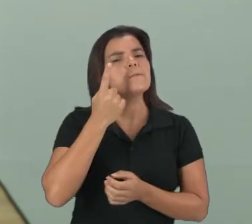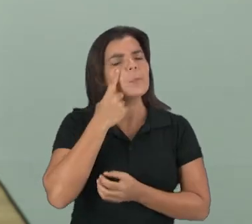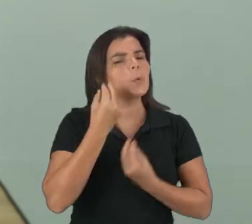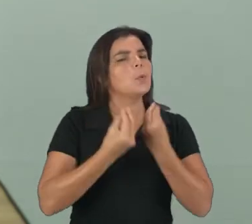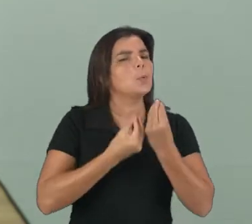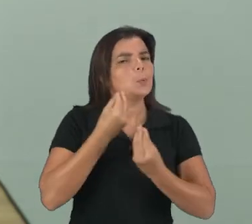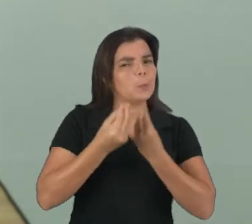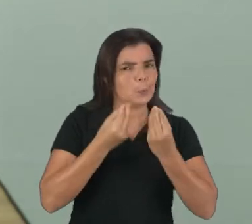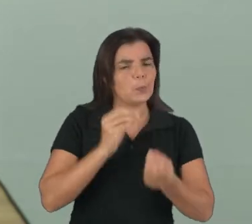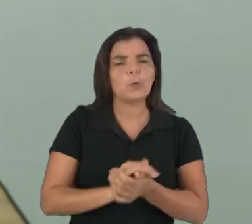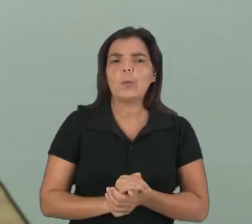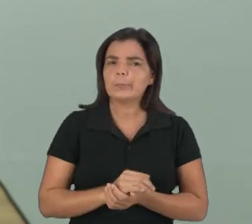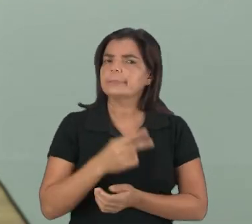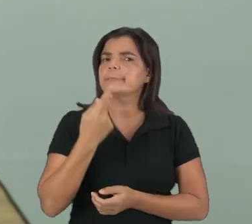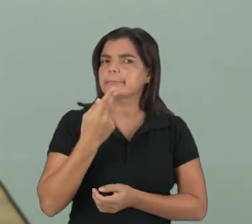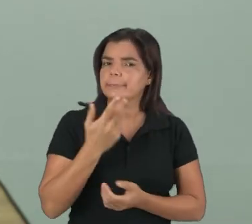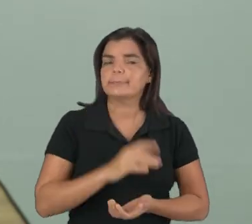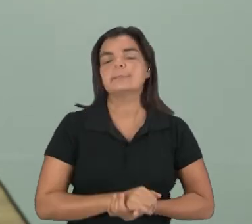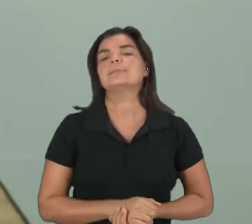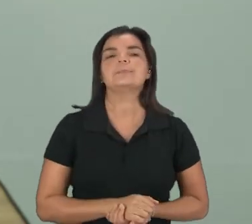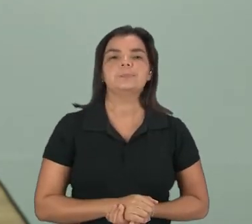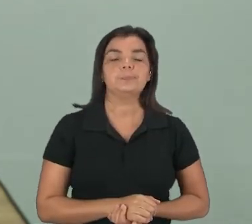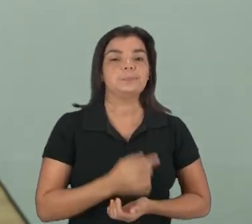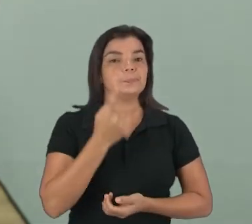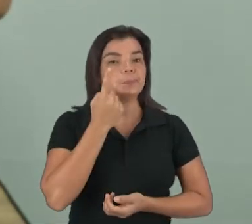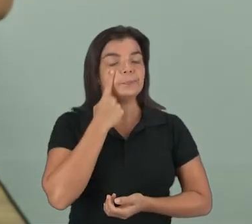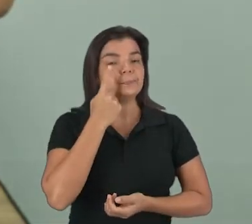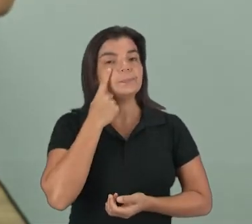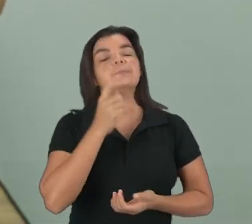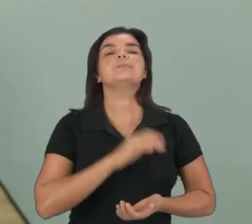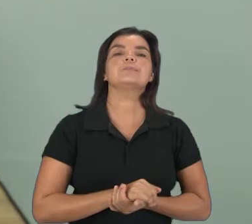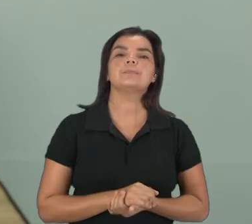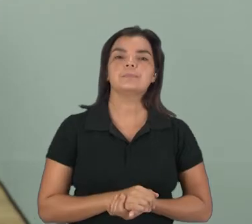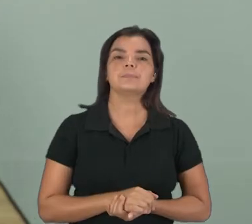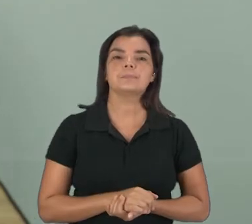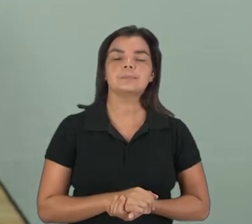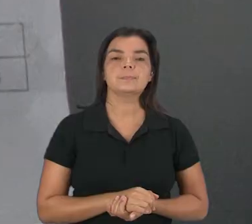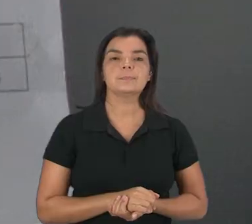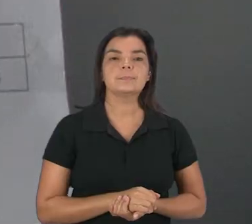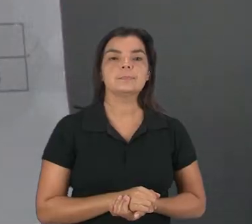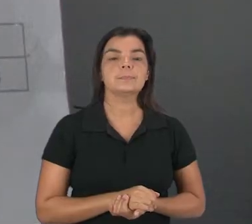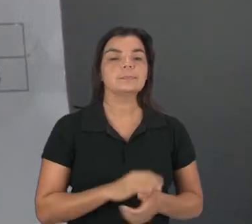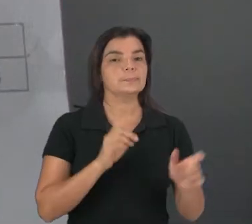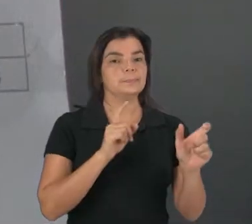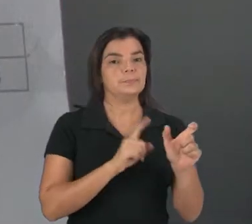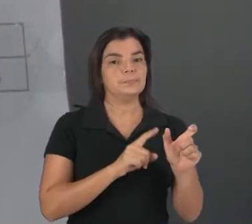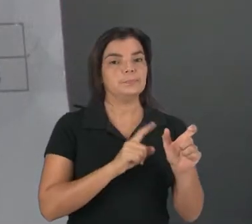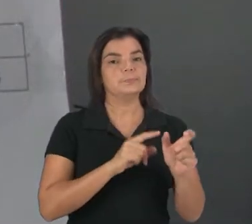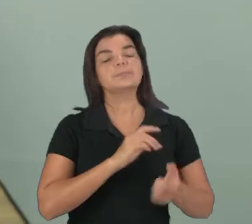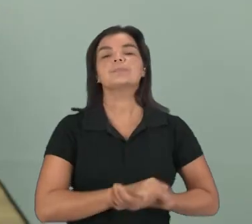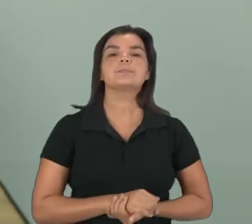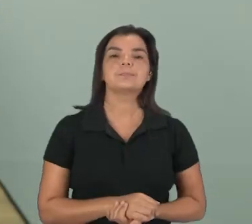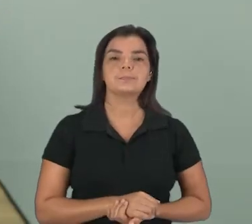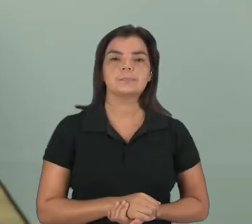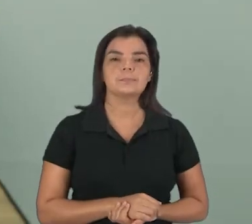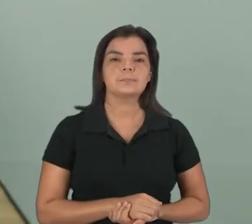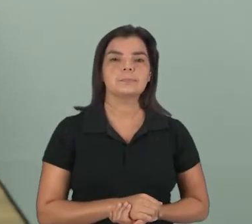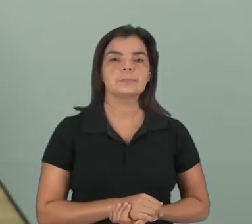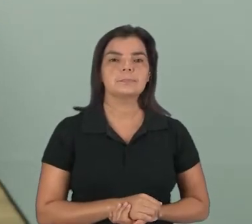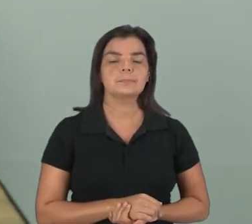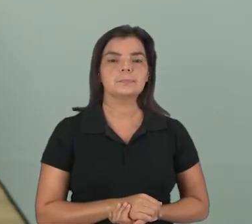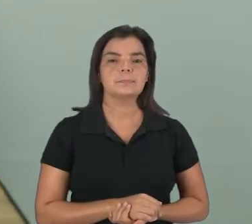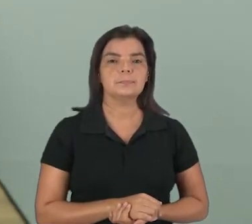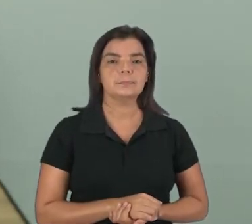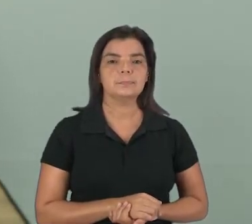verificar como seria a pronúncia dessas palavras. Olhem comigo aqui. Vamos ler primeiro essa daqui. Vamos ler essa